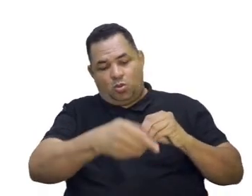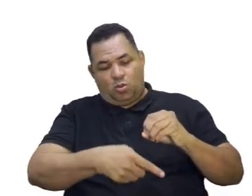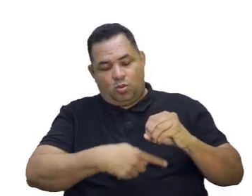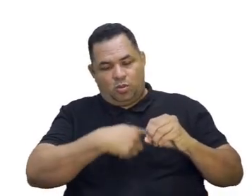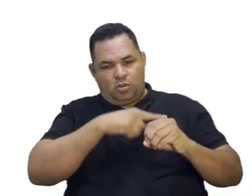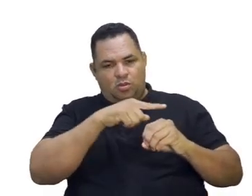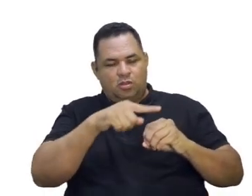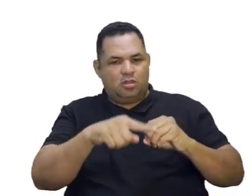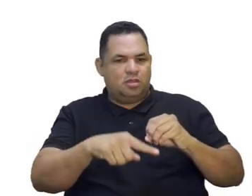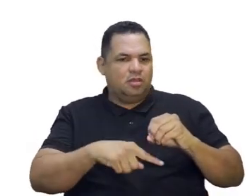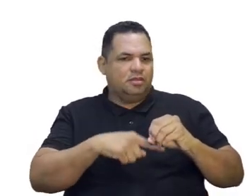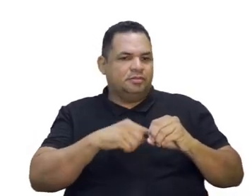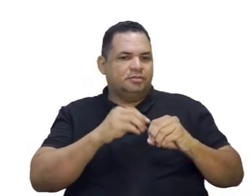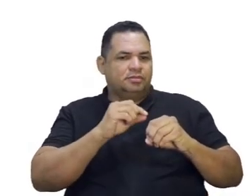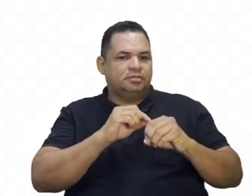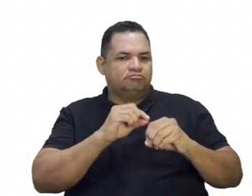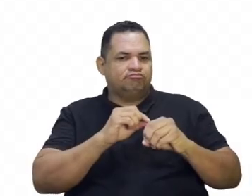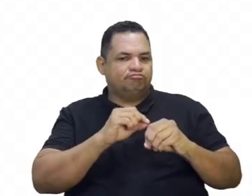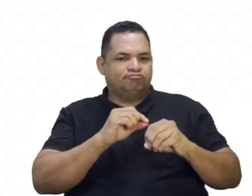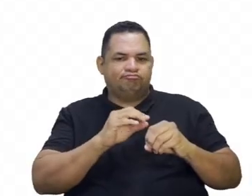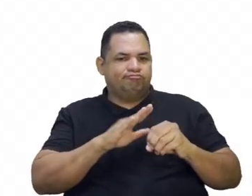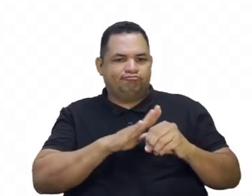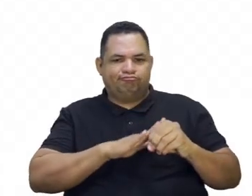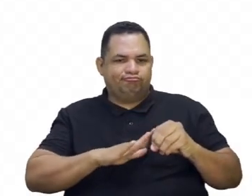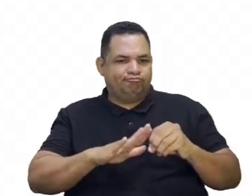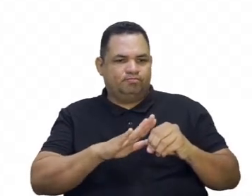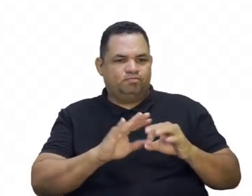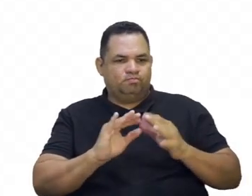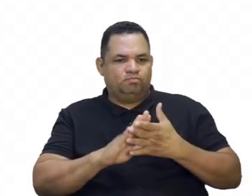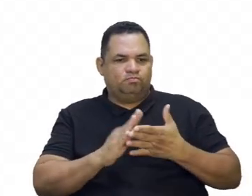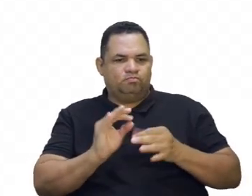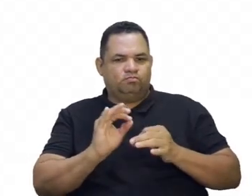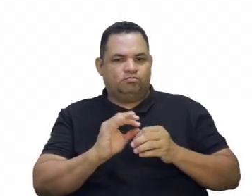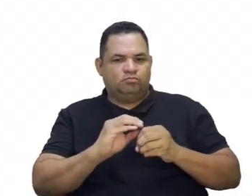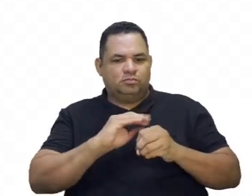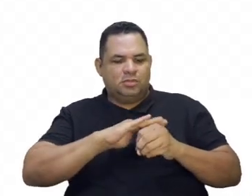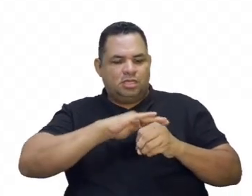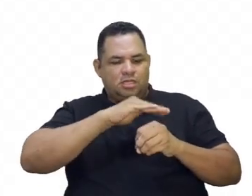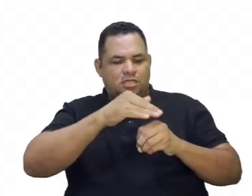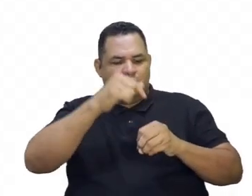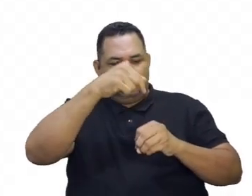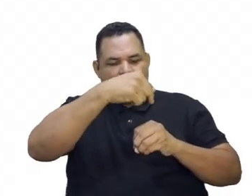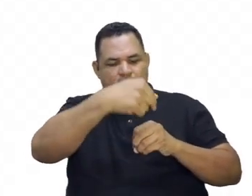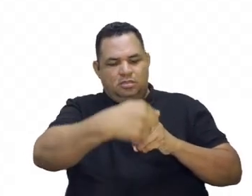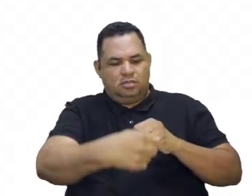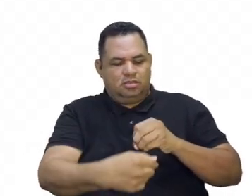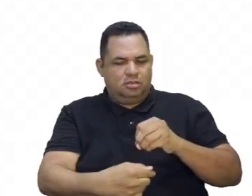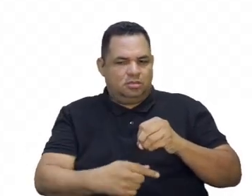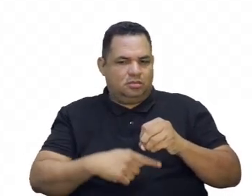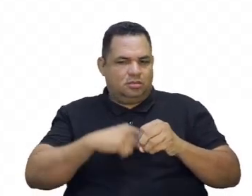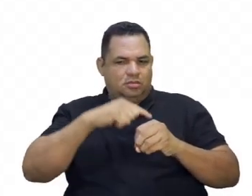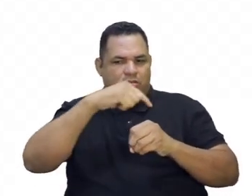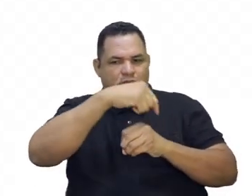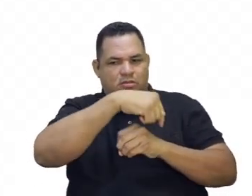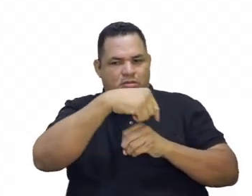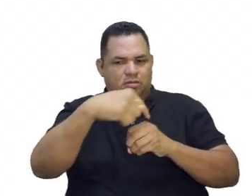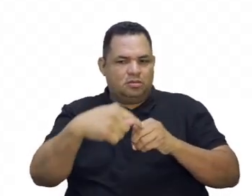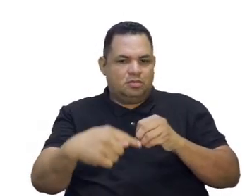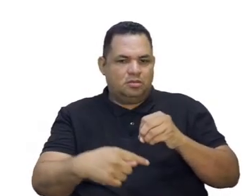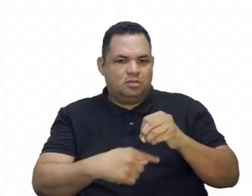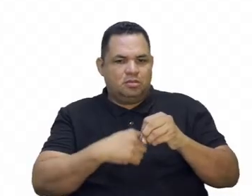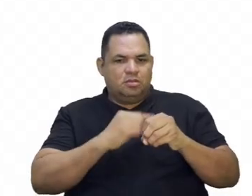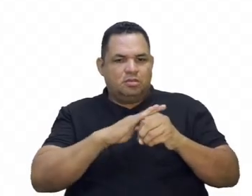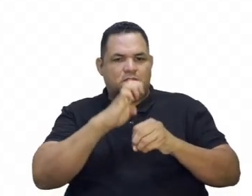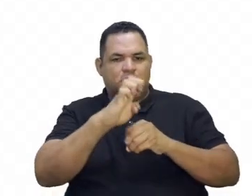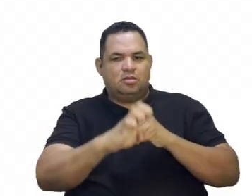de Thomson não seria mais maciço, e na superfície desse átomo nós teríamos ali